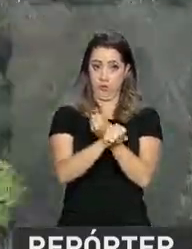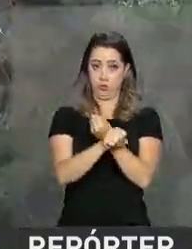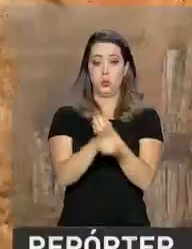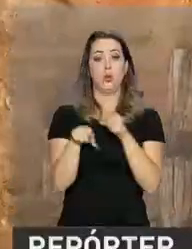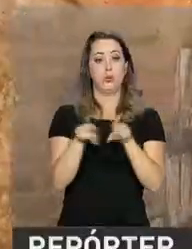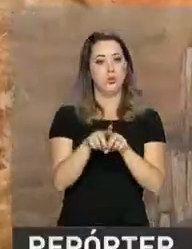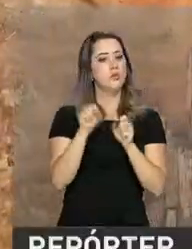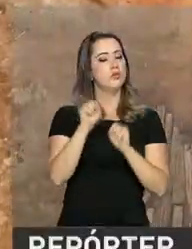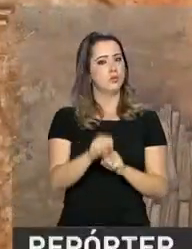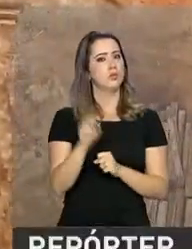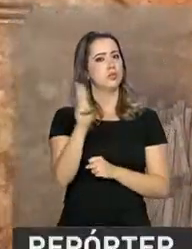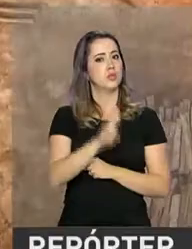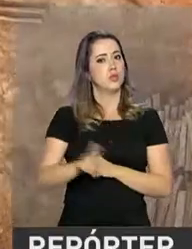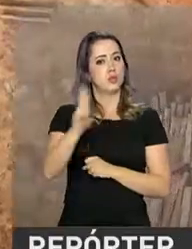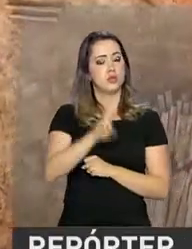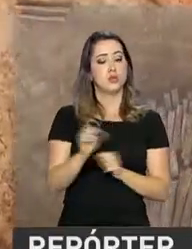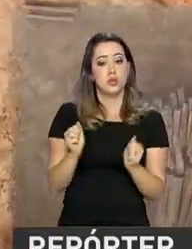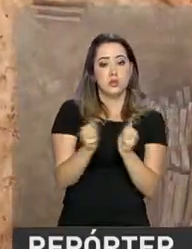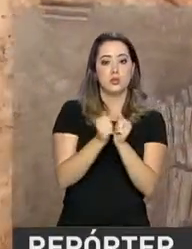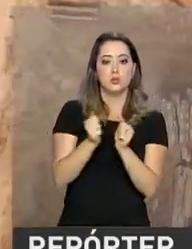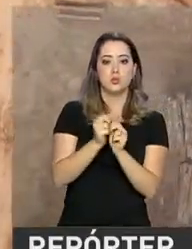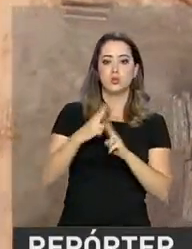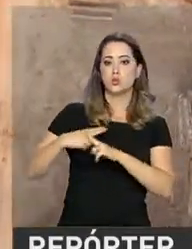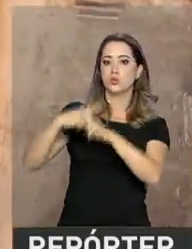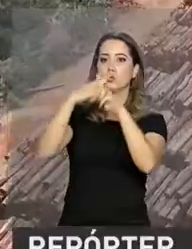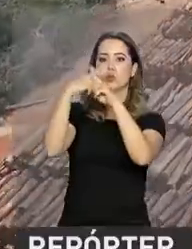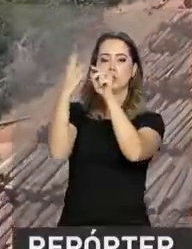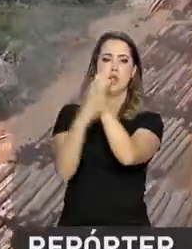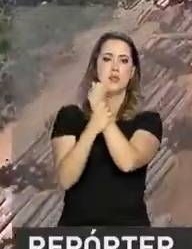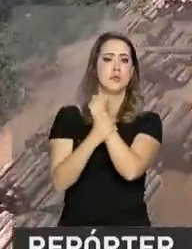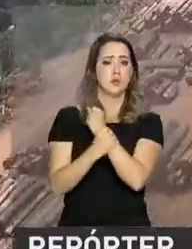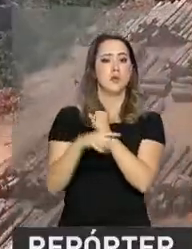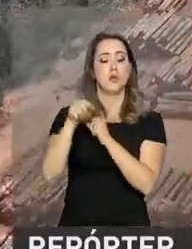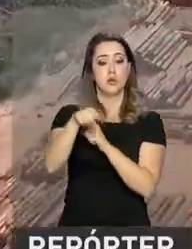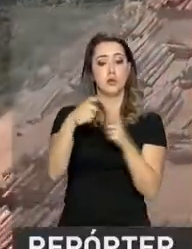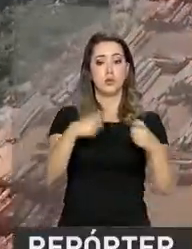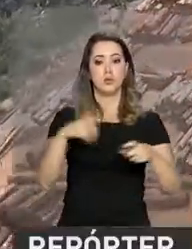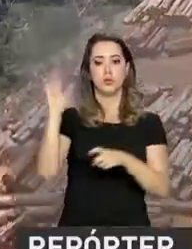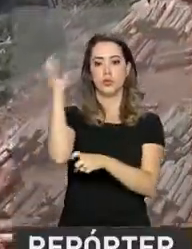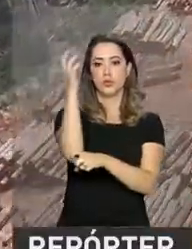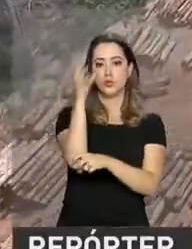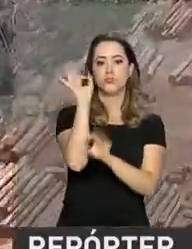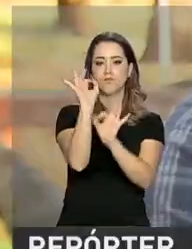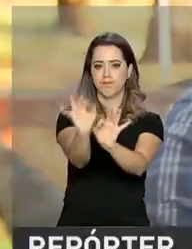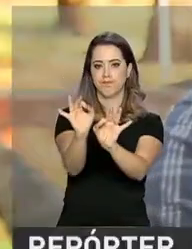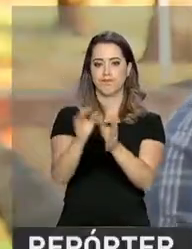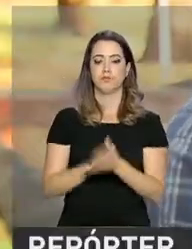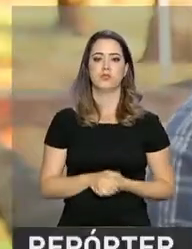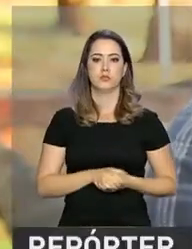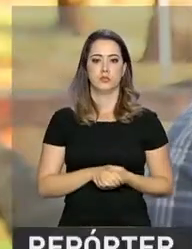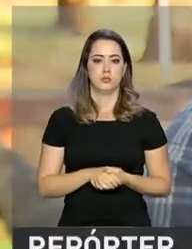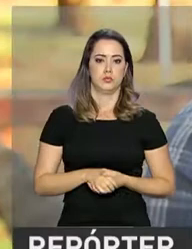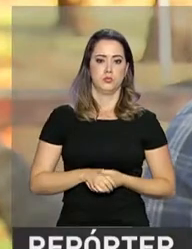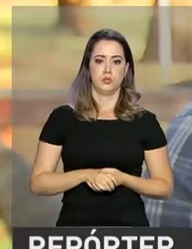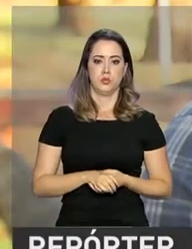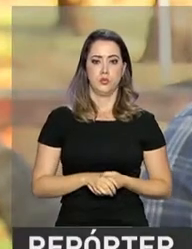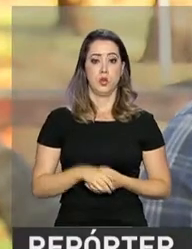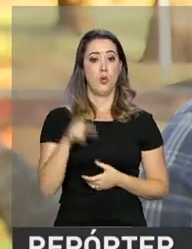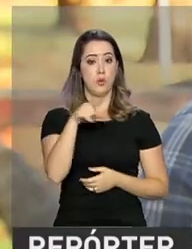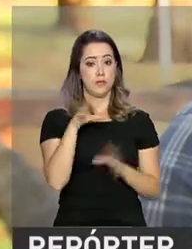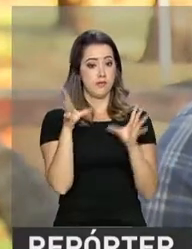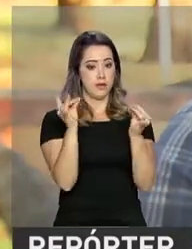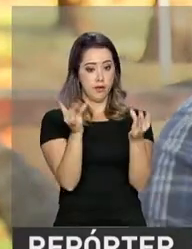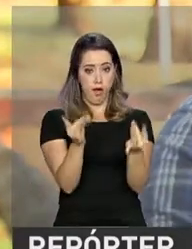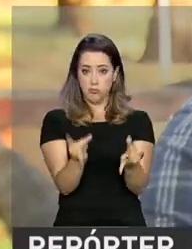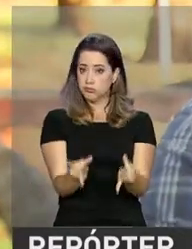com imagens de satélite e vão conseguir ter segurança de que o manejo ambiental foi bem feito com esse nível de detalhe